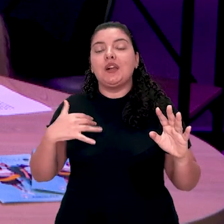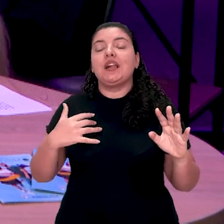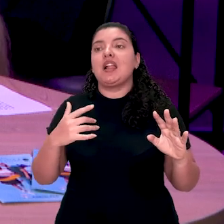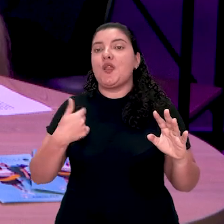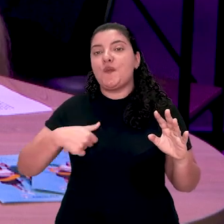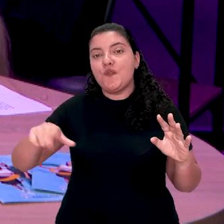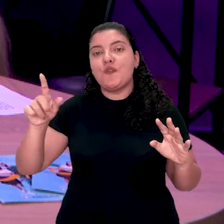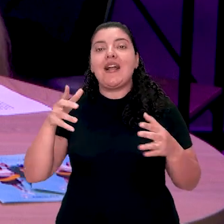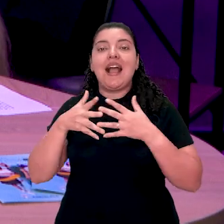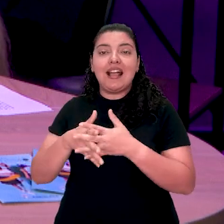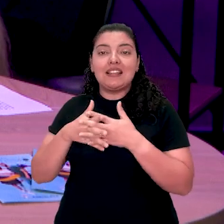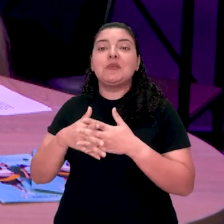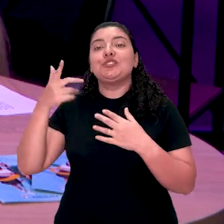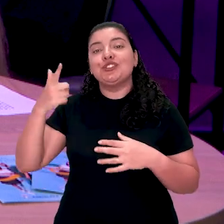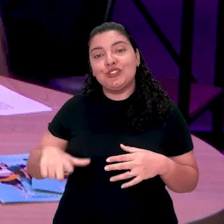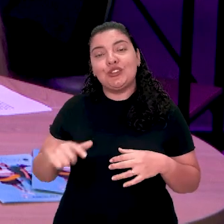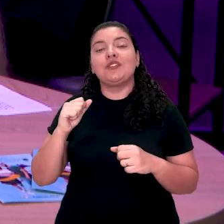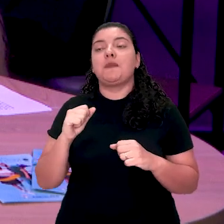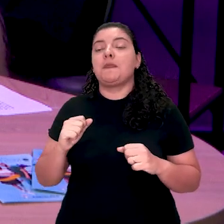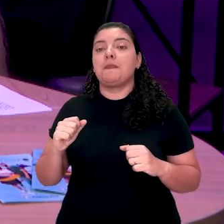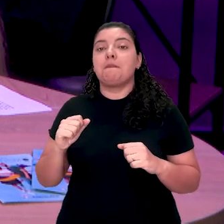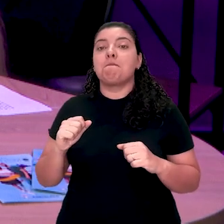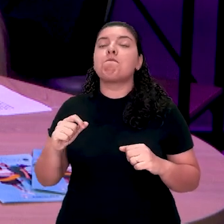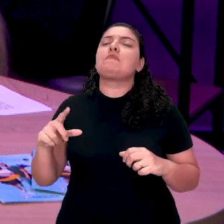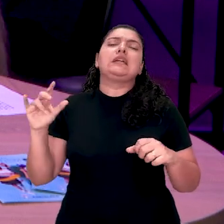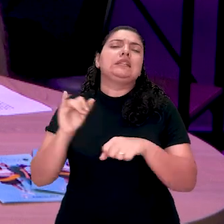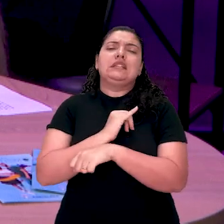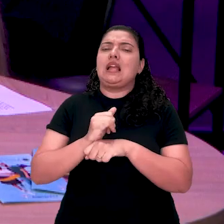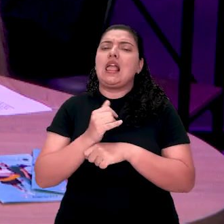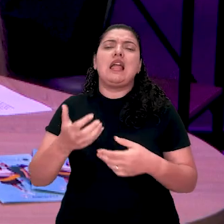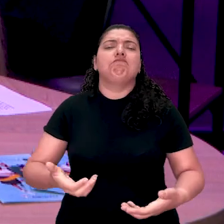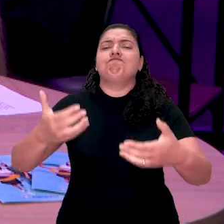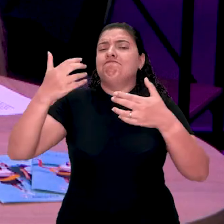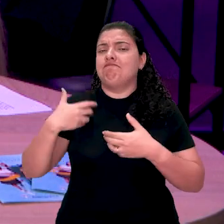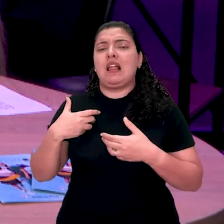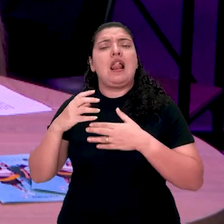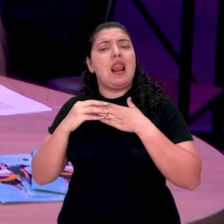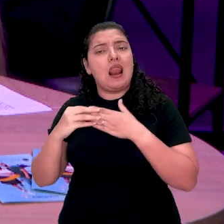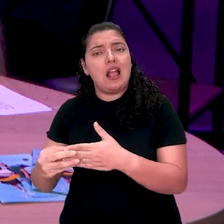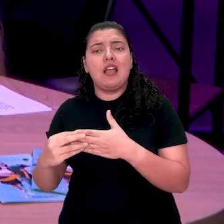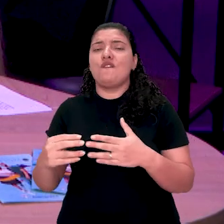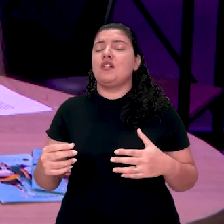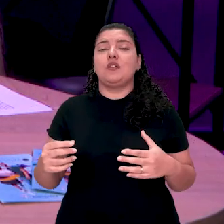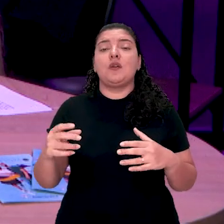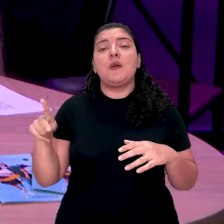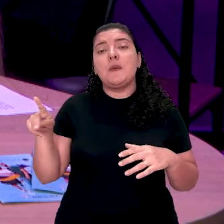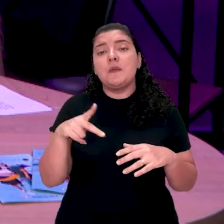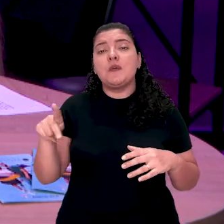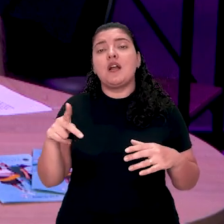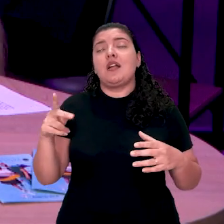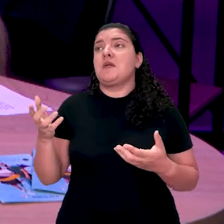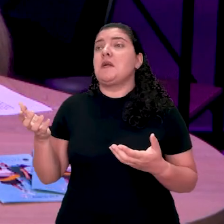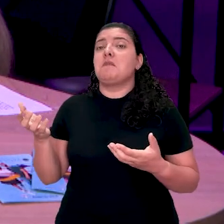eu. Tem que atrapalhar o povo de novo. Aí tu falava, dá um jeito, a gente carrega, leva... Bota no tutum, aí um professor passava para outro